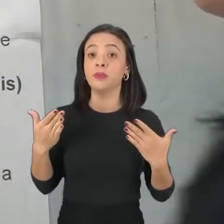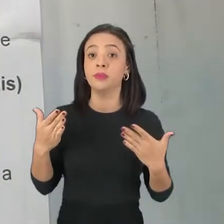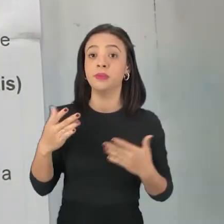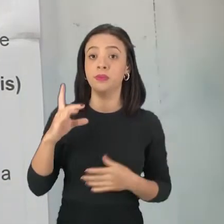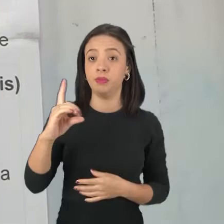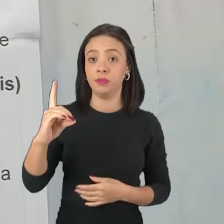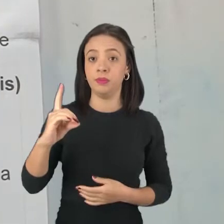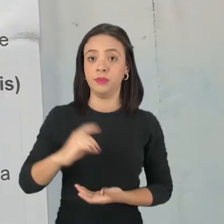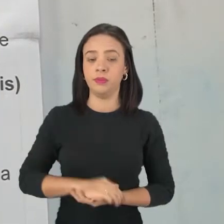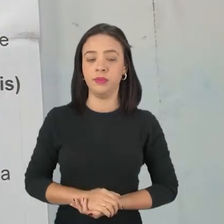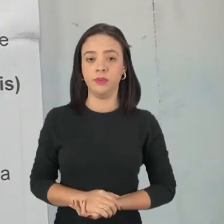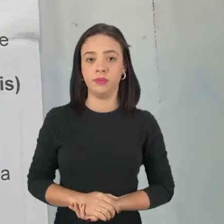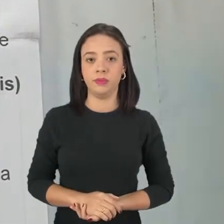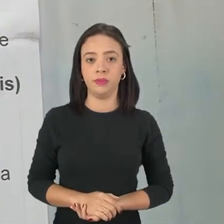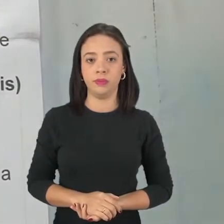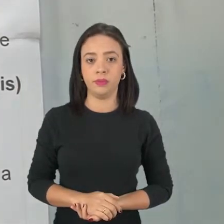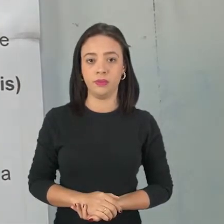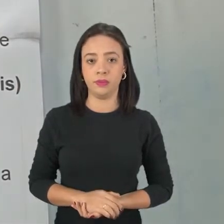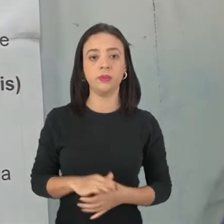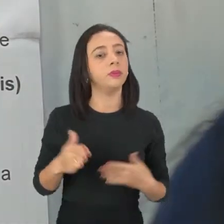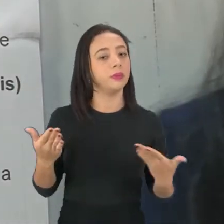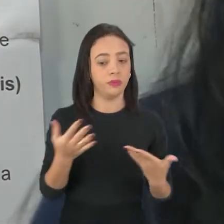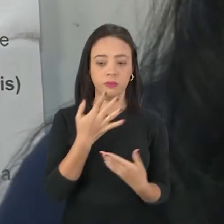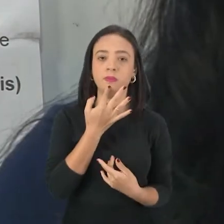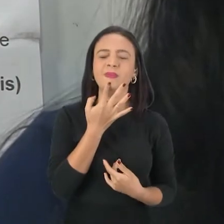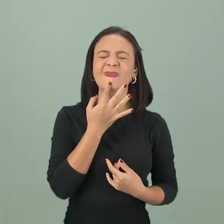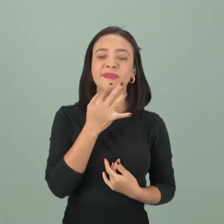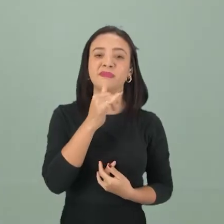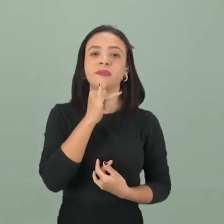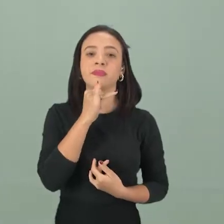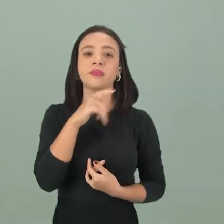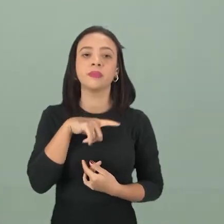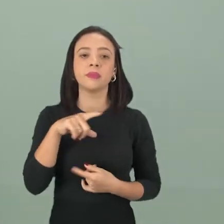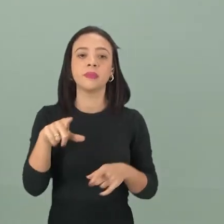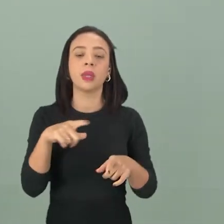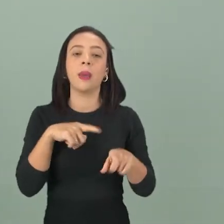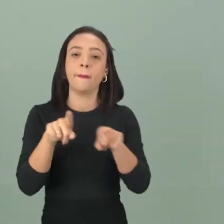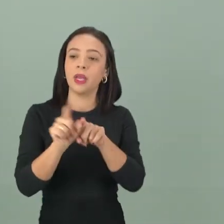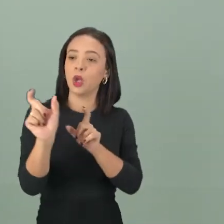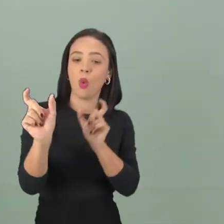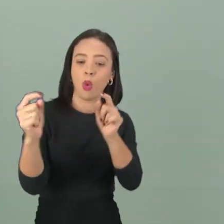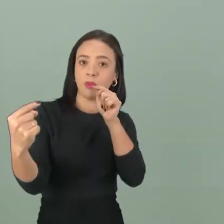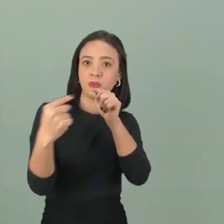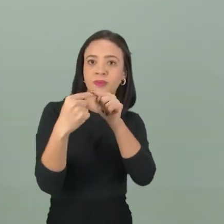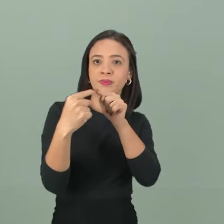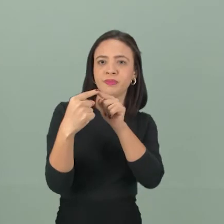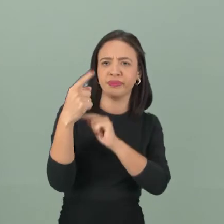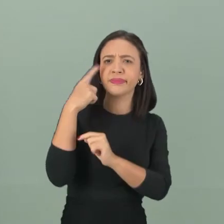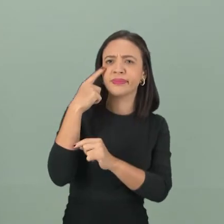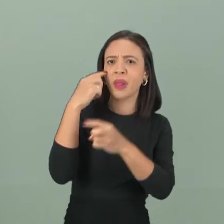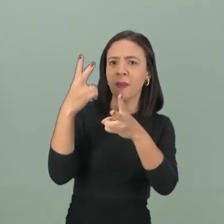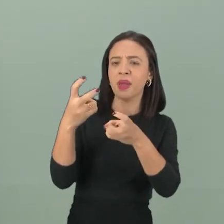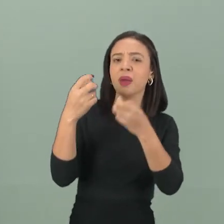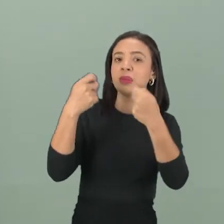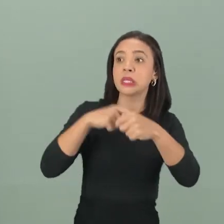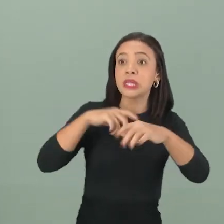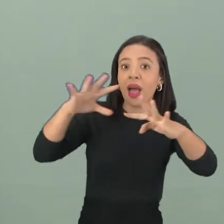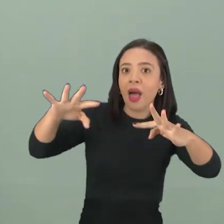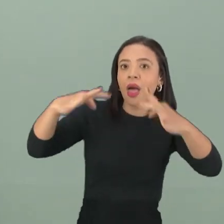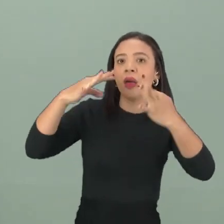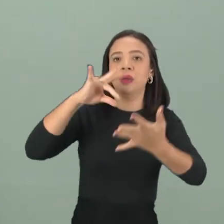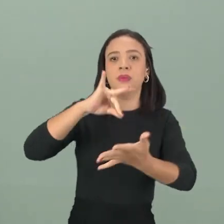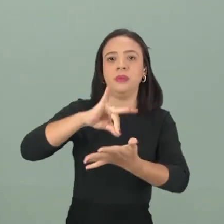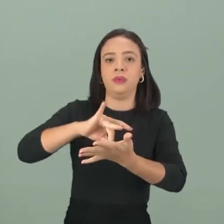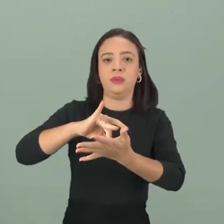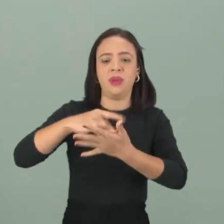Oi de E aí a gente ver alguns exemplos de concordância nominal vocês tão vendo que é um pouco mais a gente tem que ter muita atenção